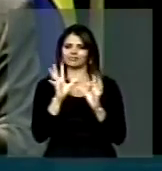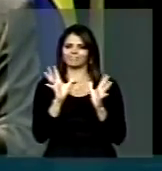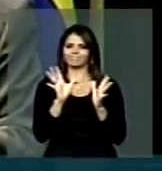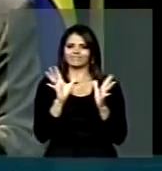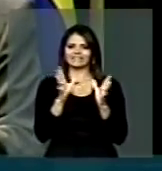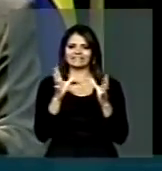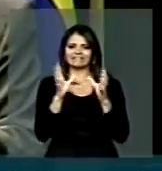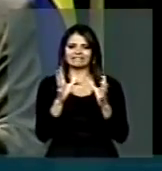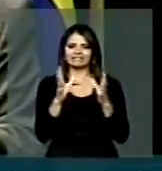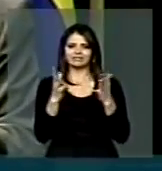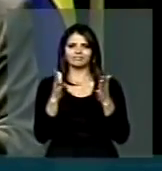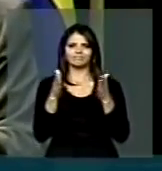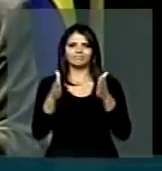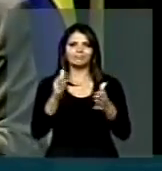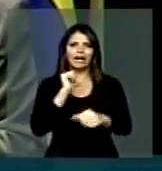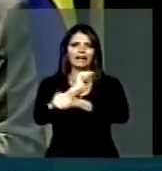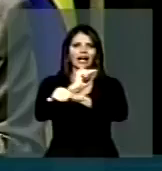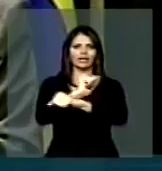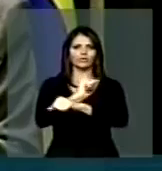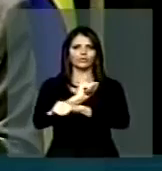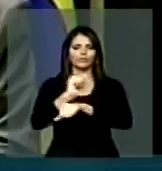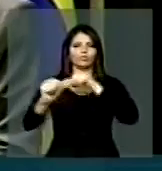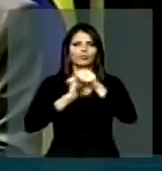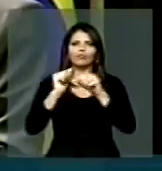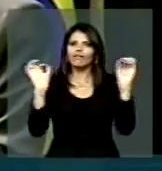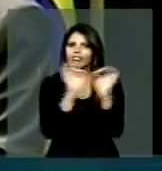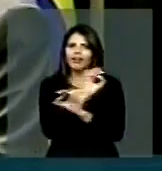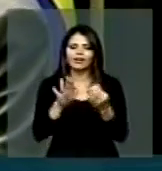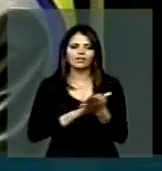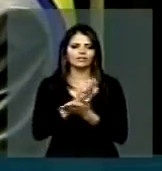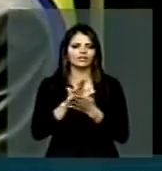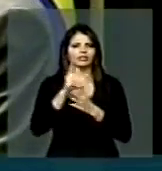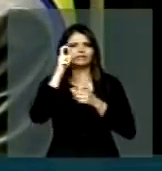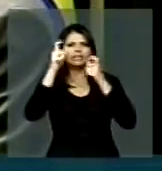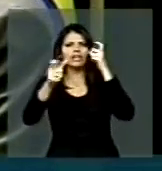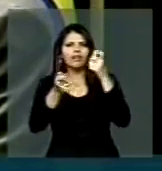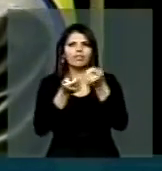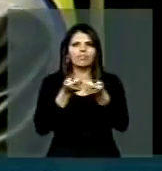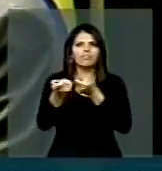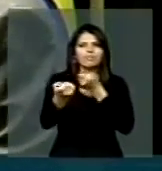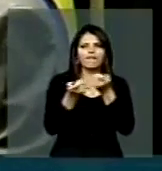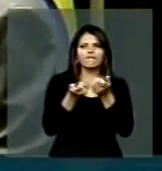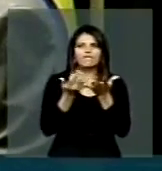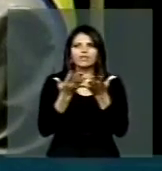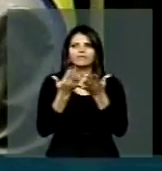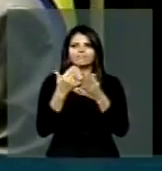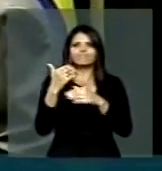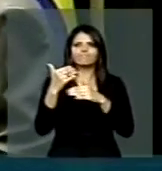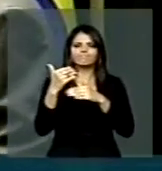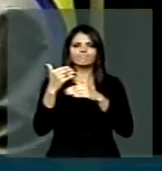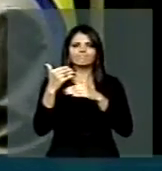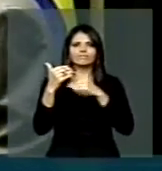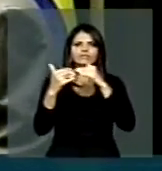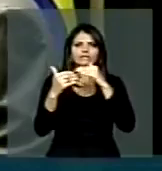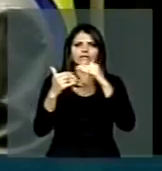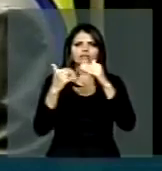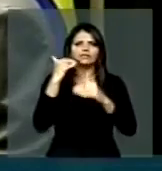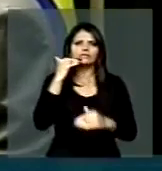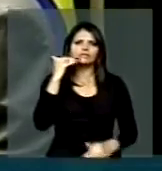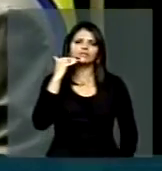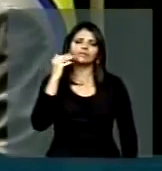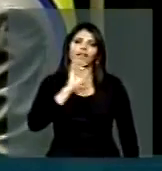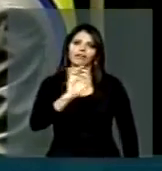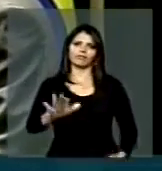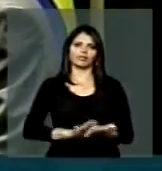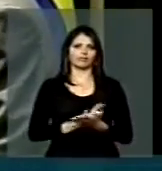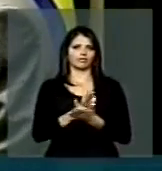encastelhado ali, não muda. Há tantos interesses, há tantos comprometimentos que não se avança. Está na hora, o Brasil está